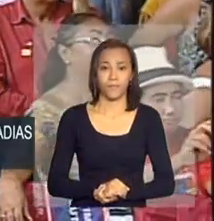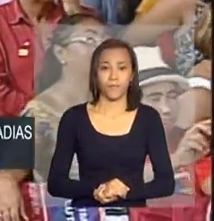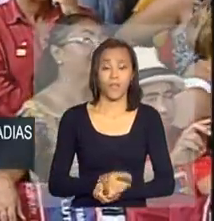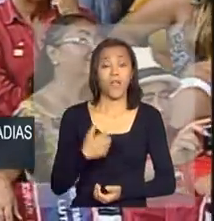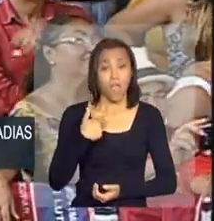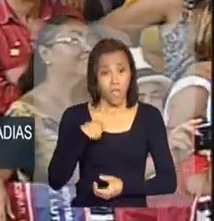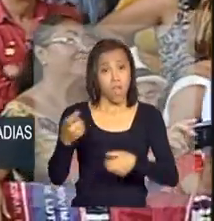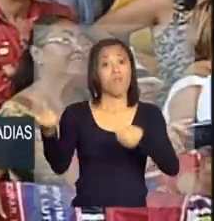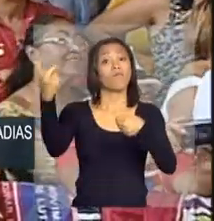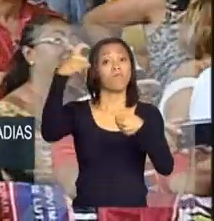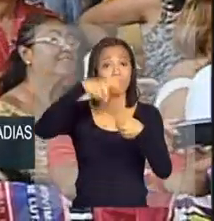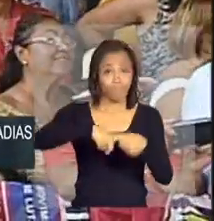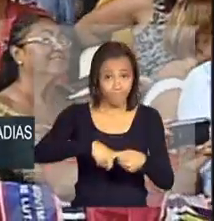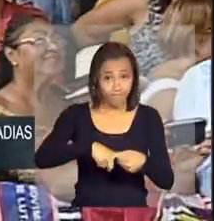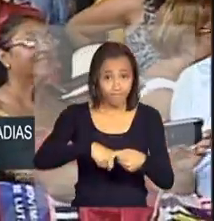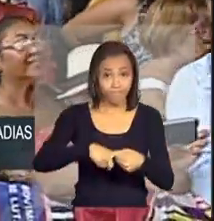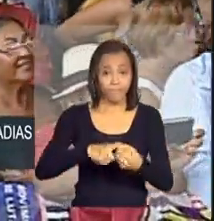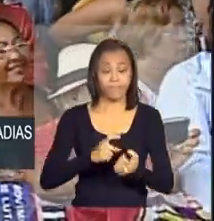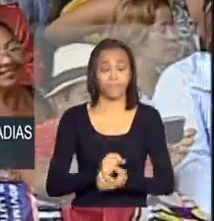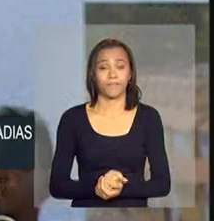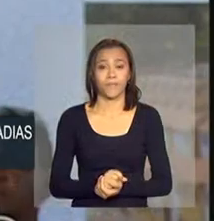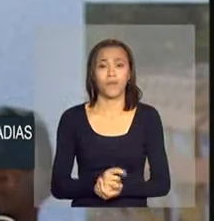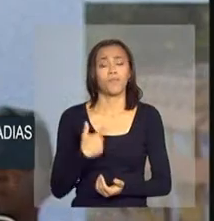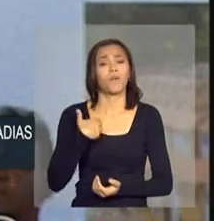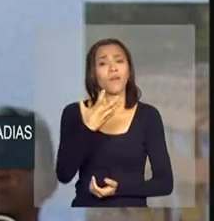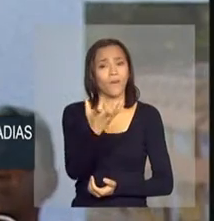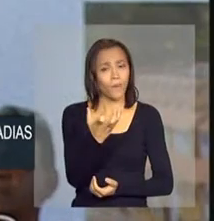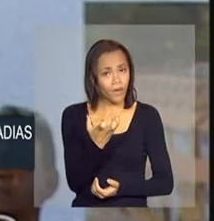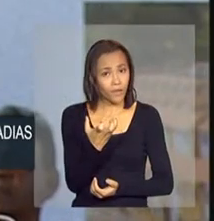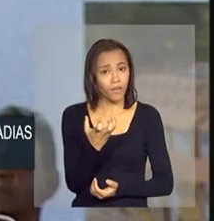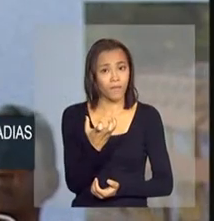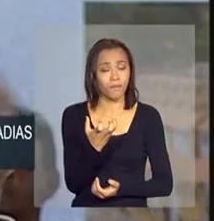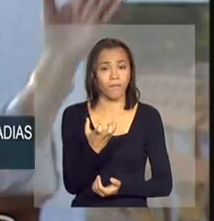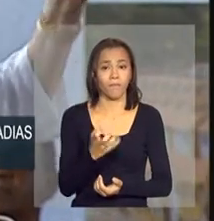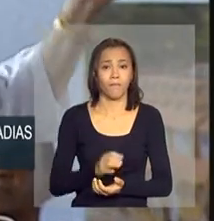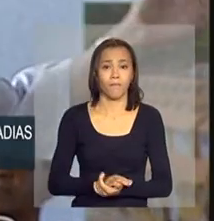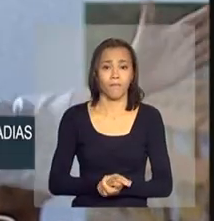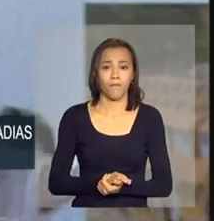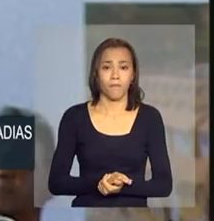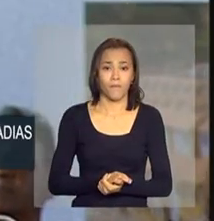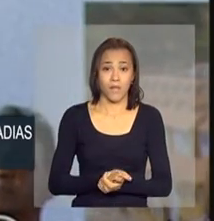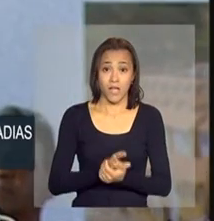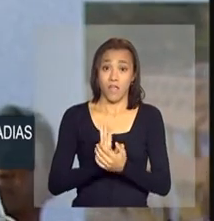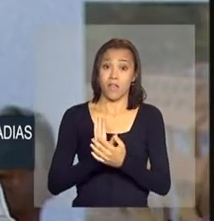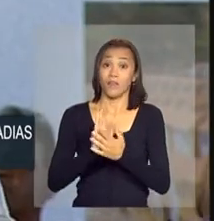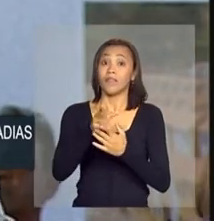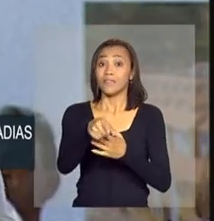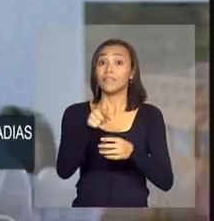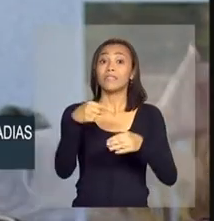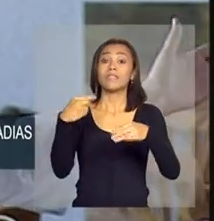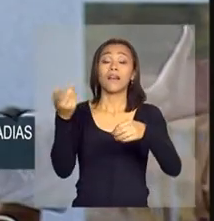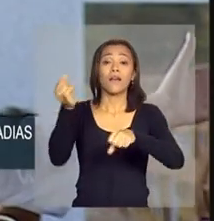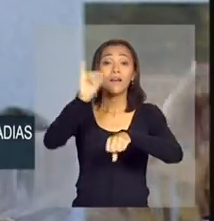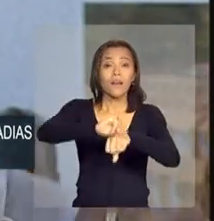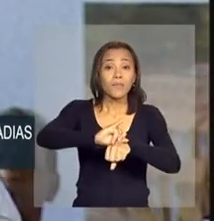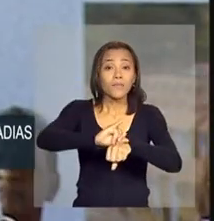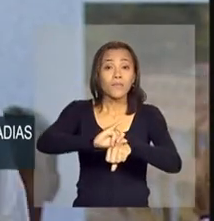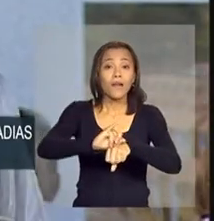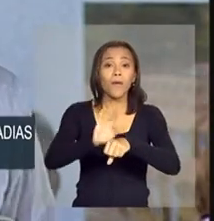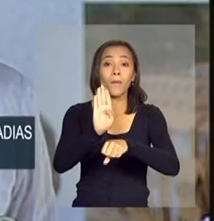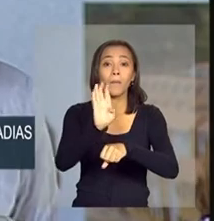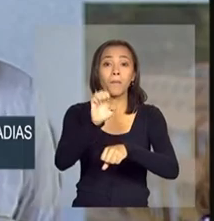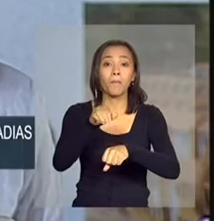e eu volto tanto eu quero voltar lá em Belém e